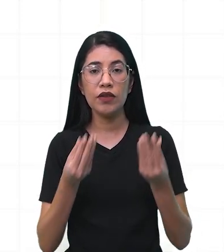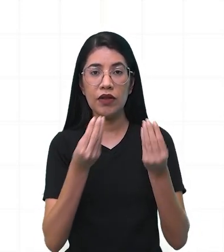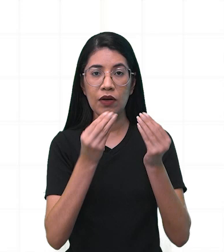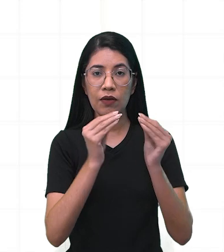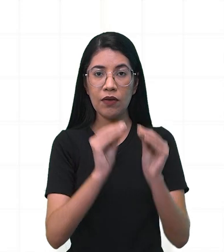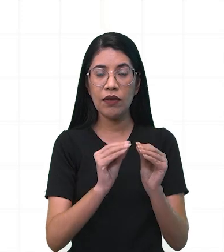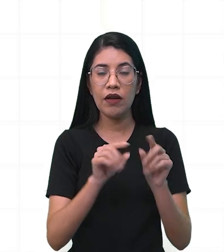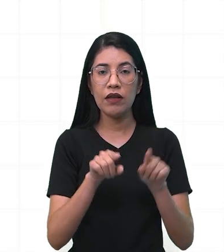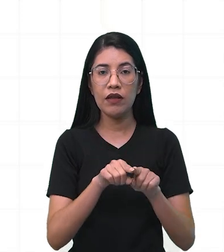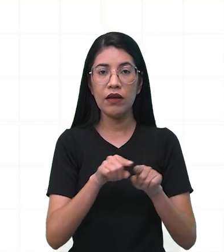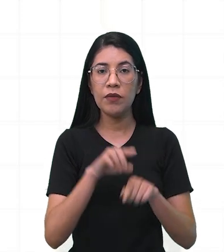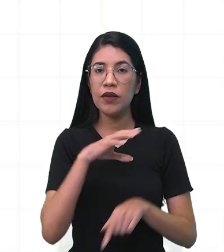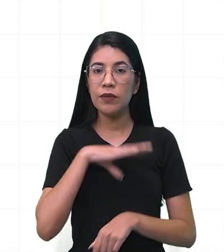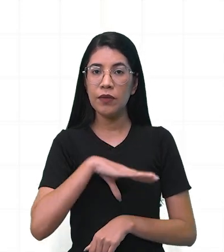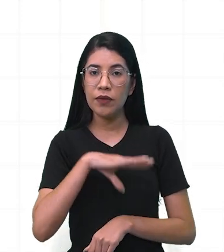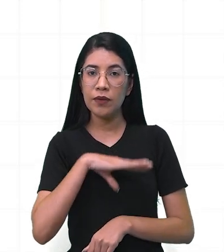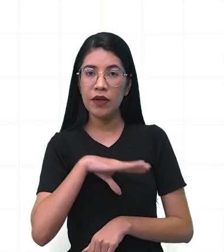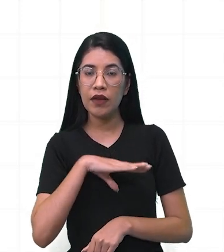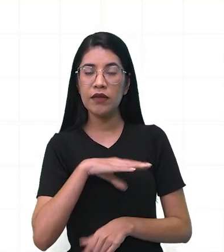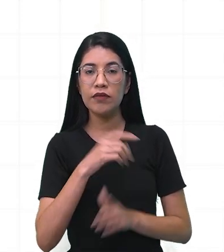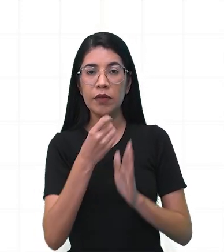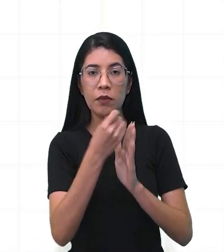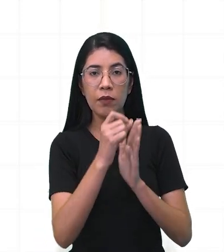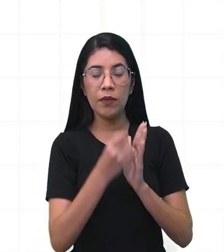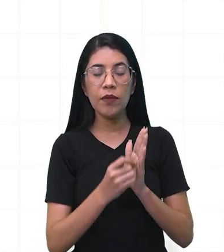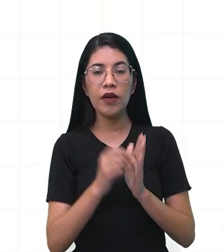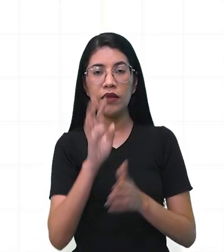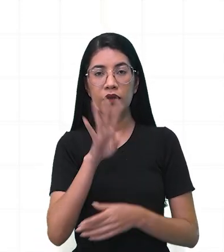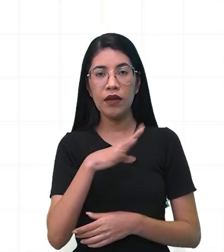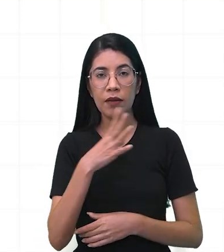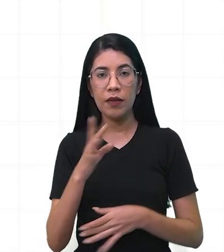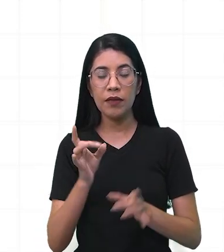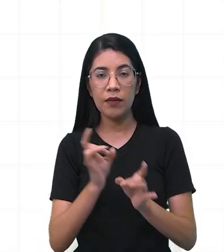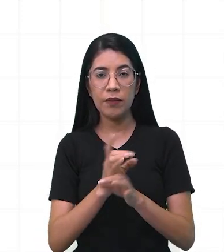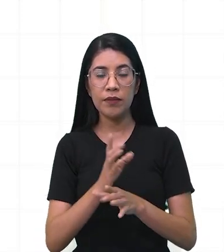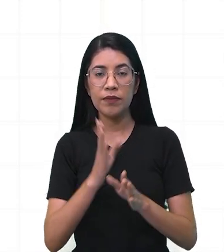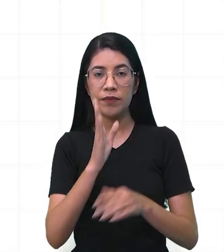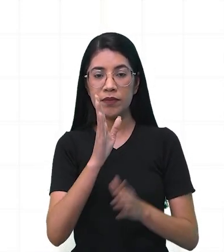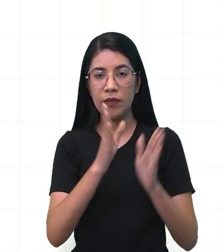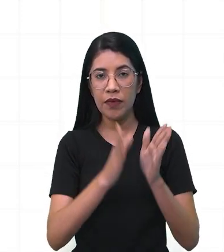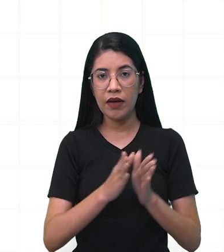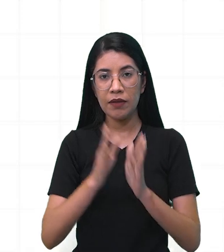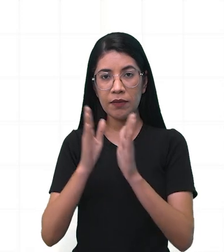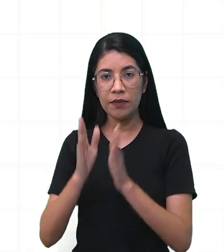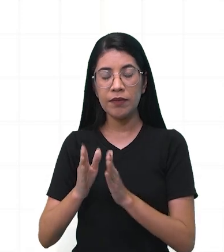isso em língua portuguesa. Então, fica assim, um número